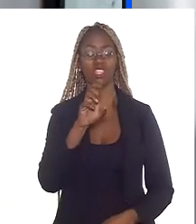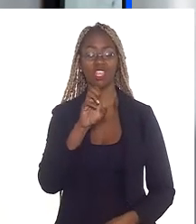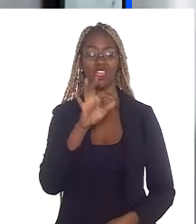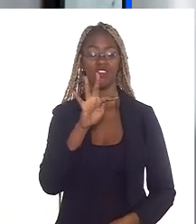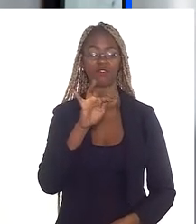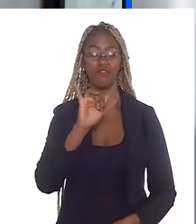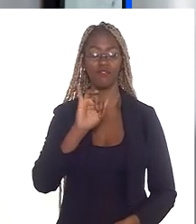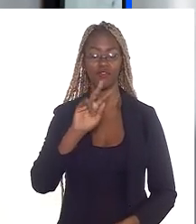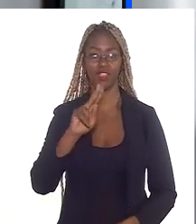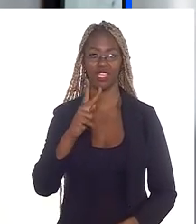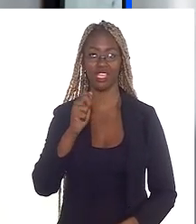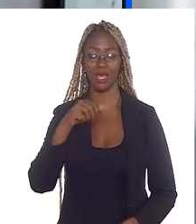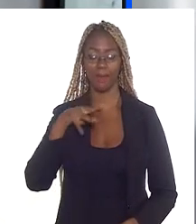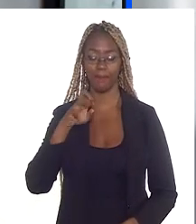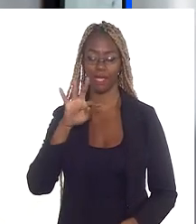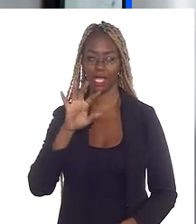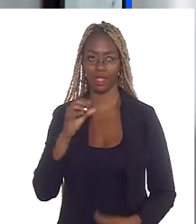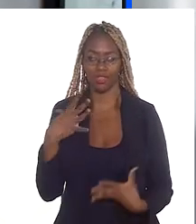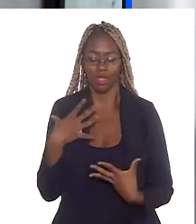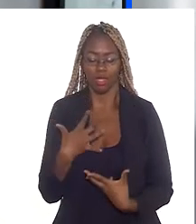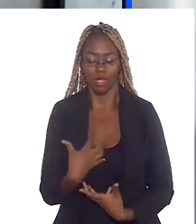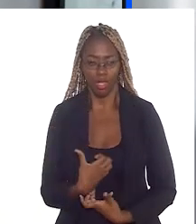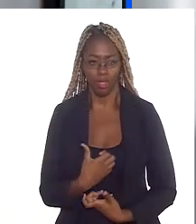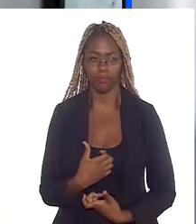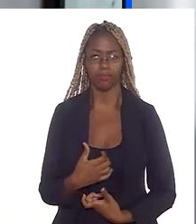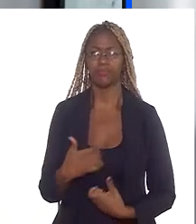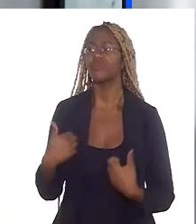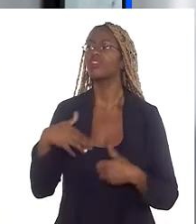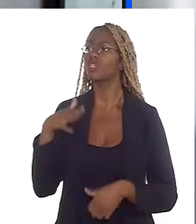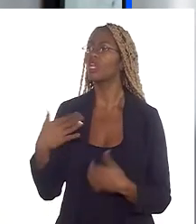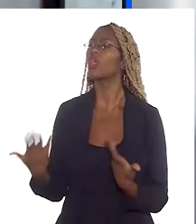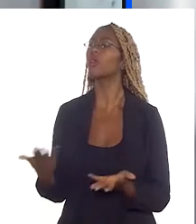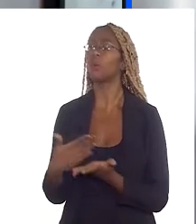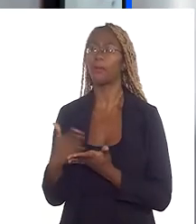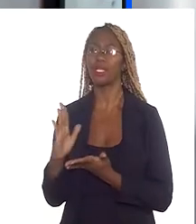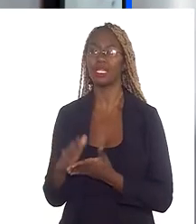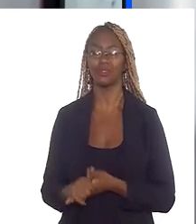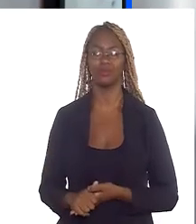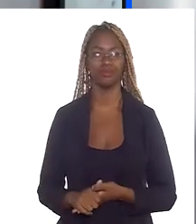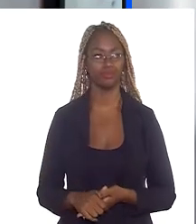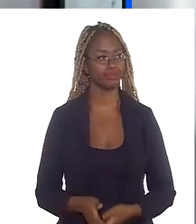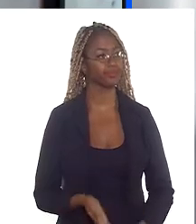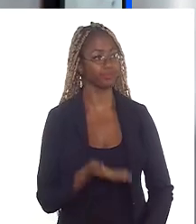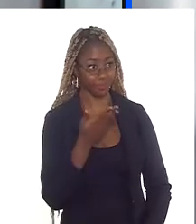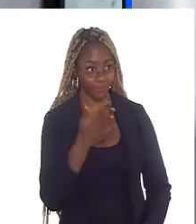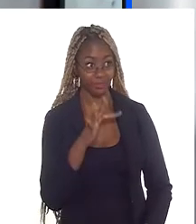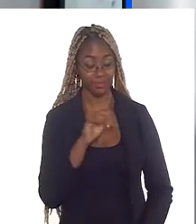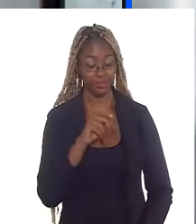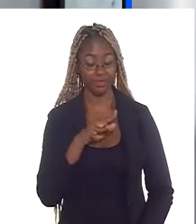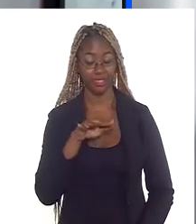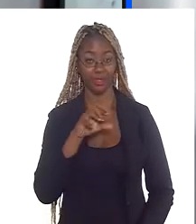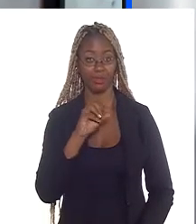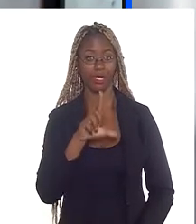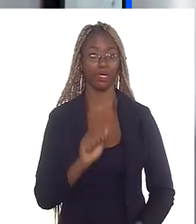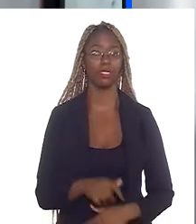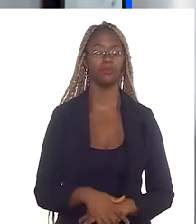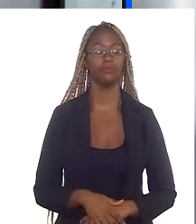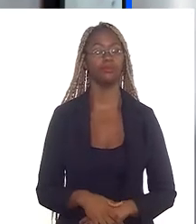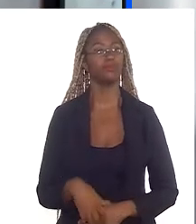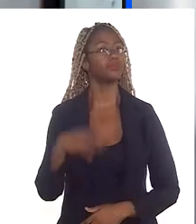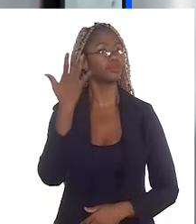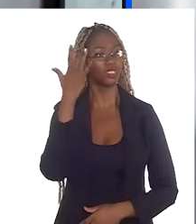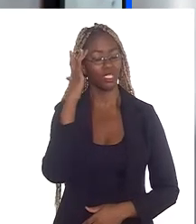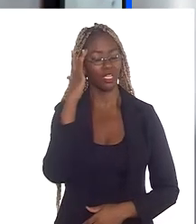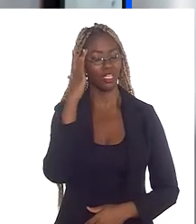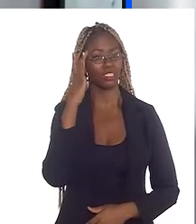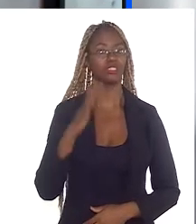quem gostaria de começar a falando sobre isso Fabíola e pode ser vamos lá então eu